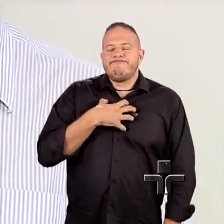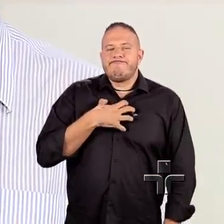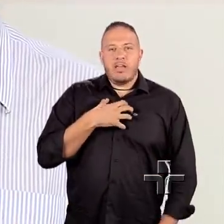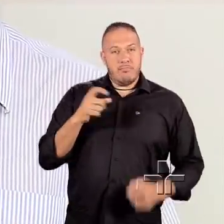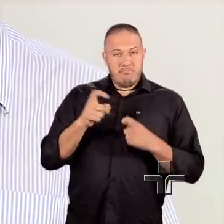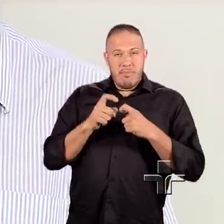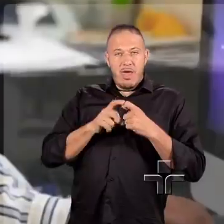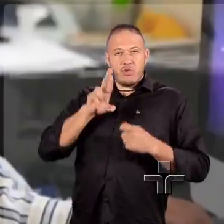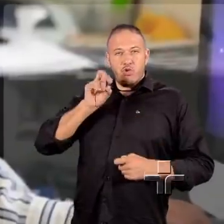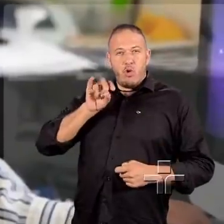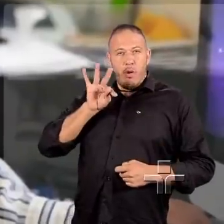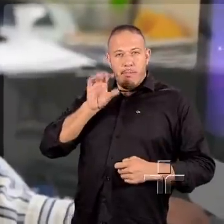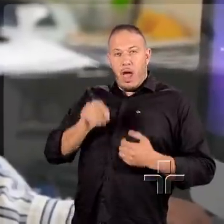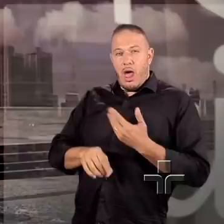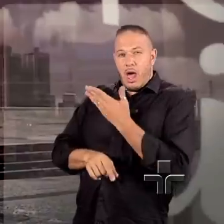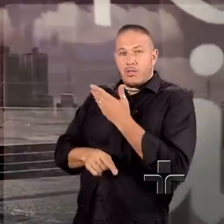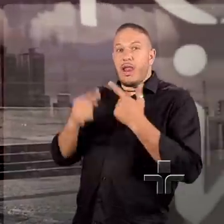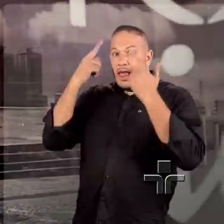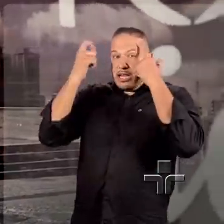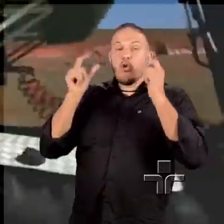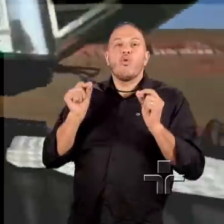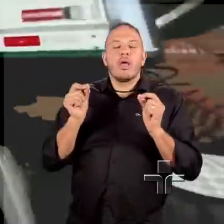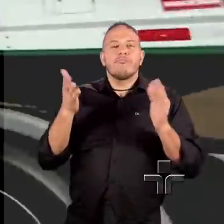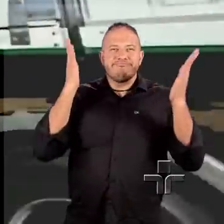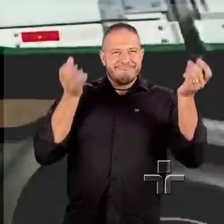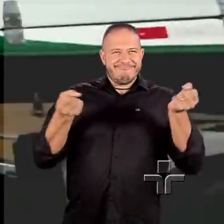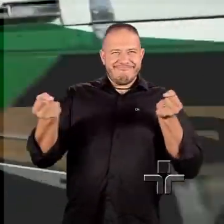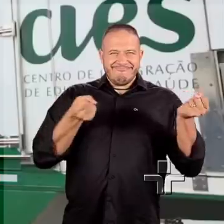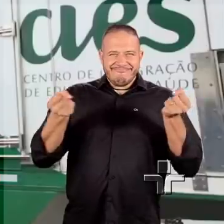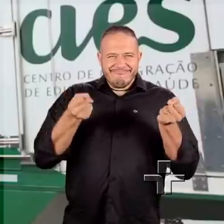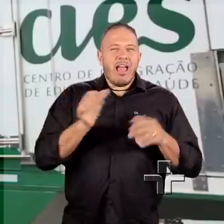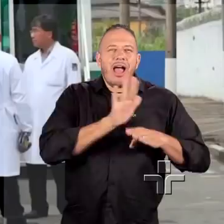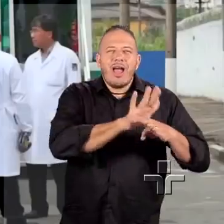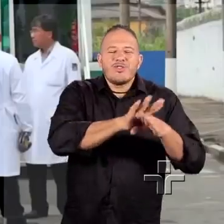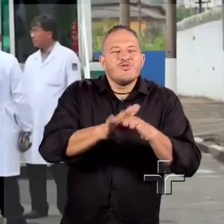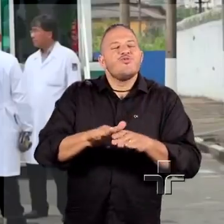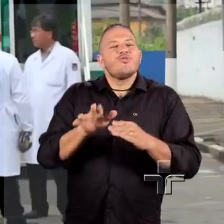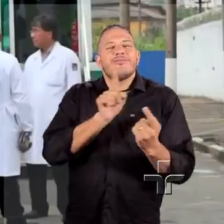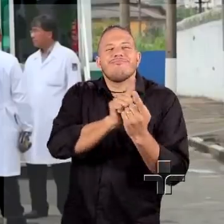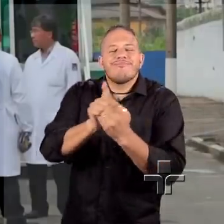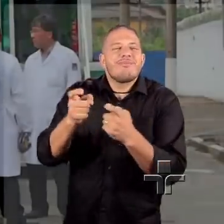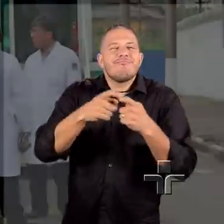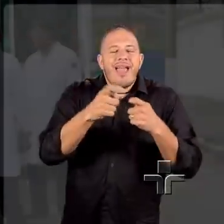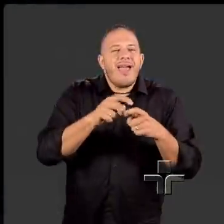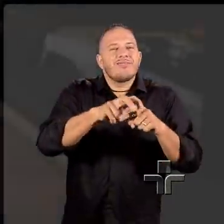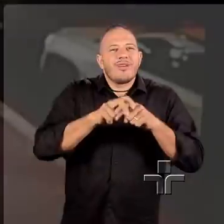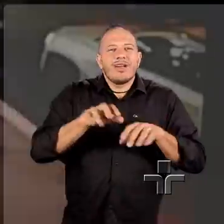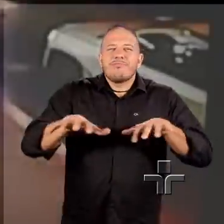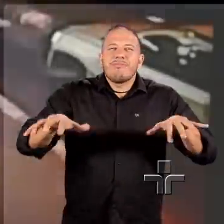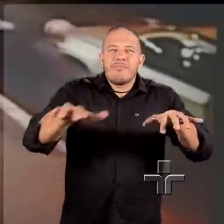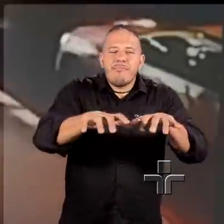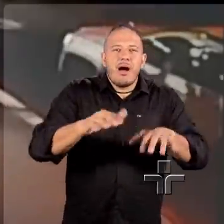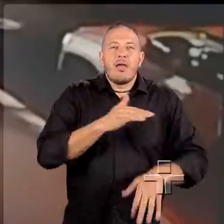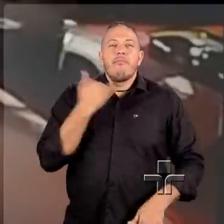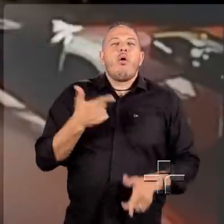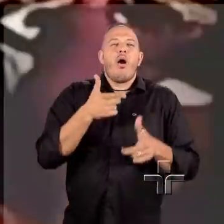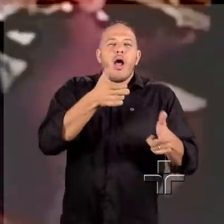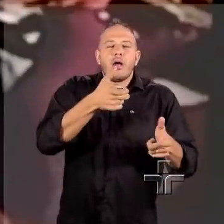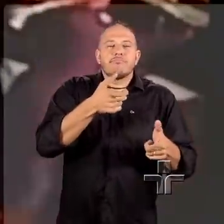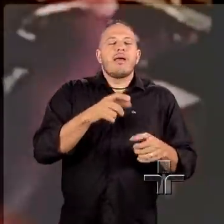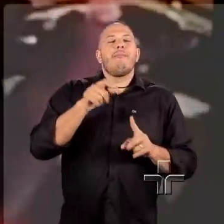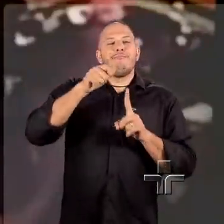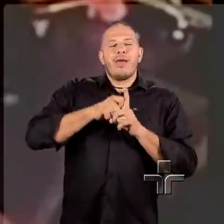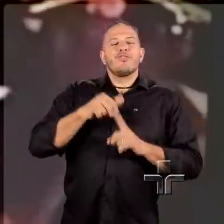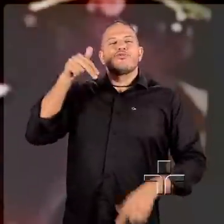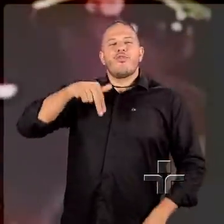médico Roberto Kikawa, criador do CIES Global, que populariza o atendimento médico através das carretas da saúde, foi assassinado durante um assalto em